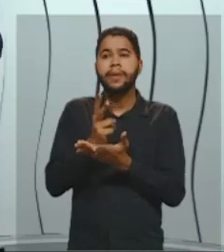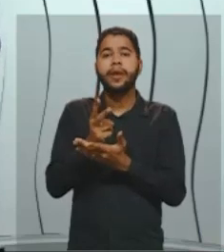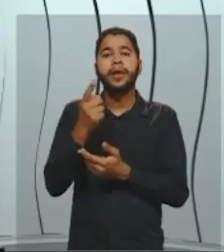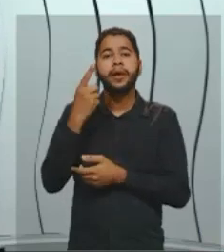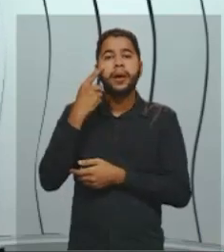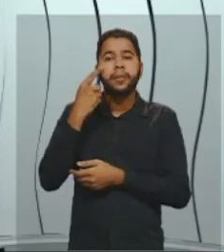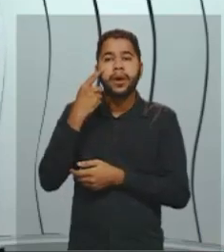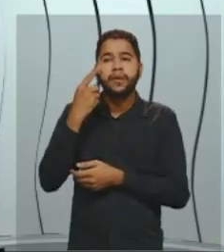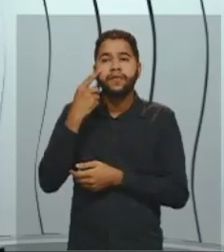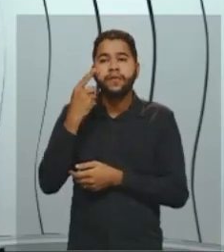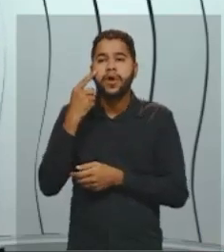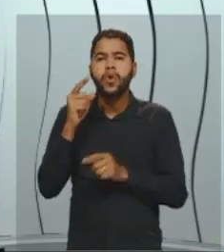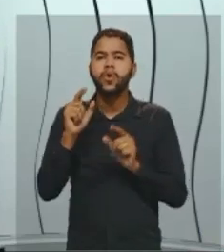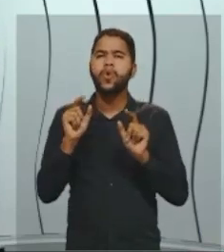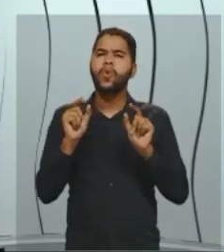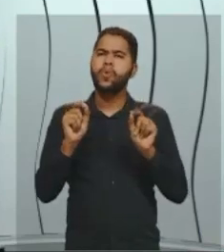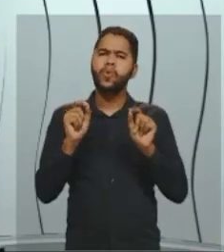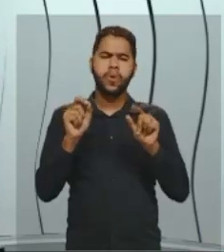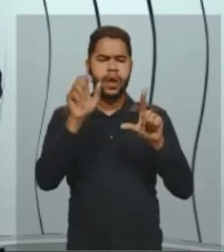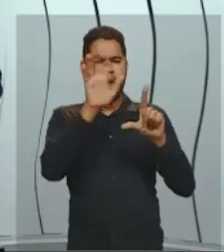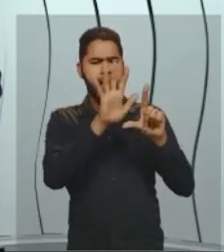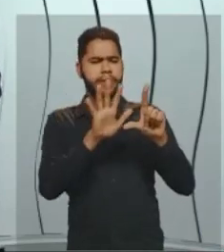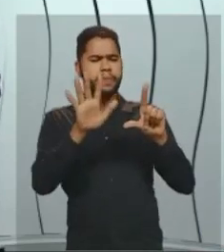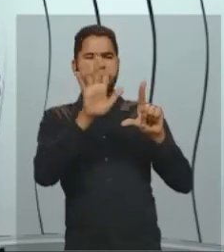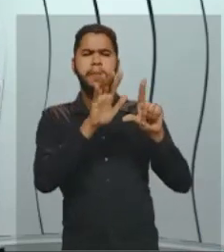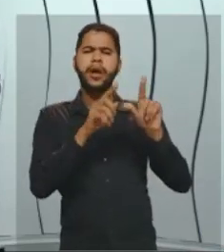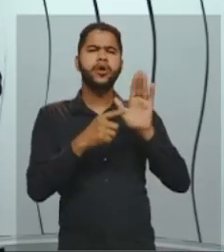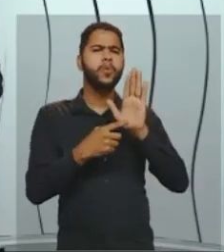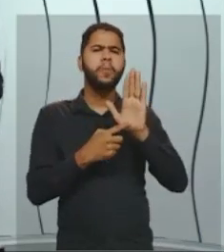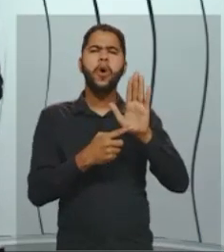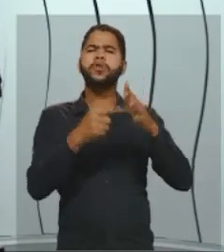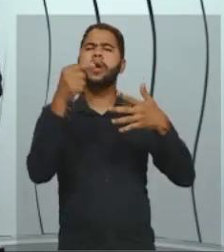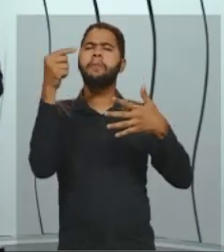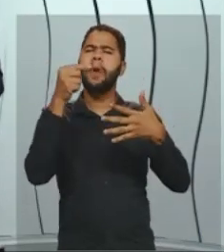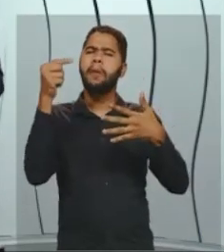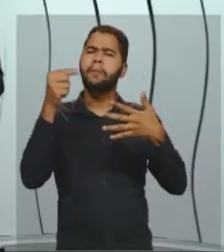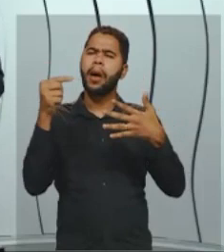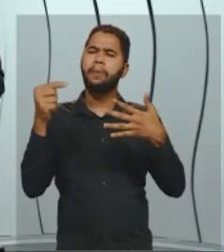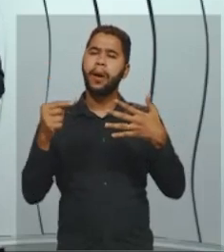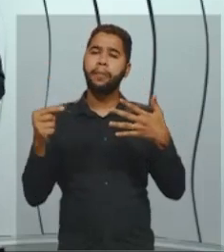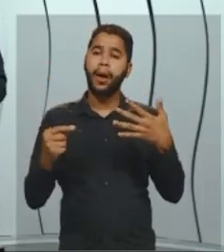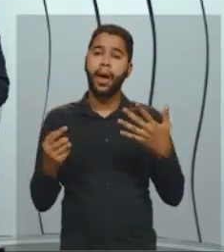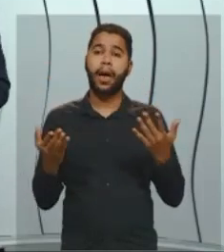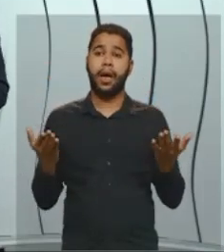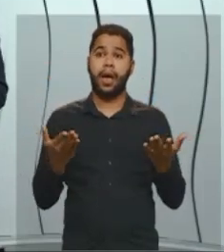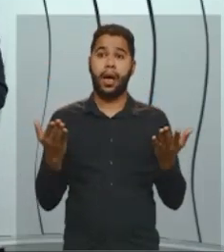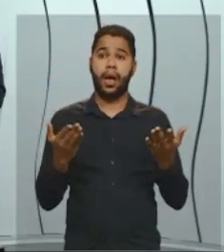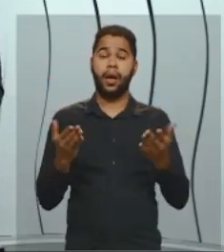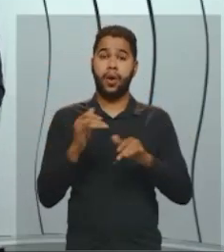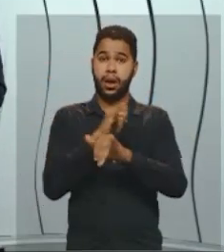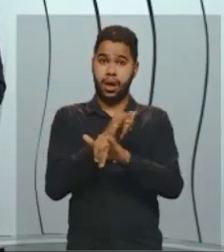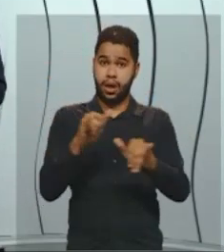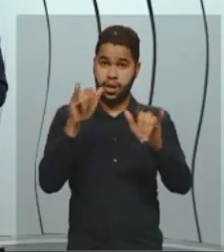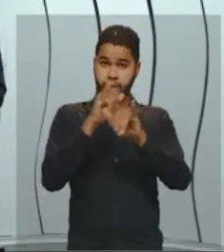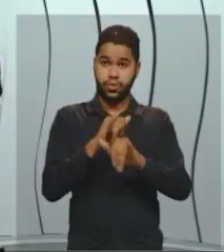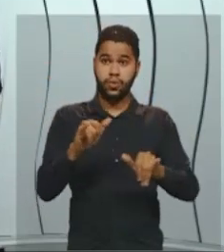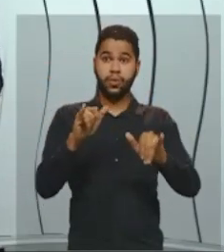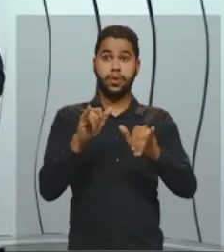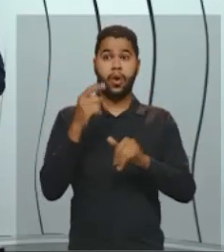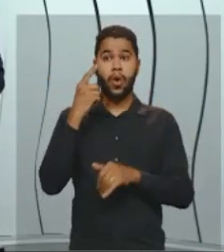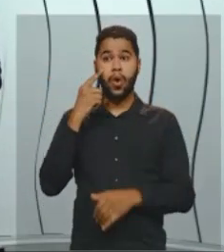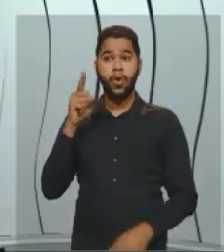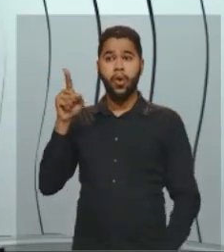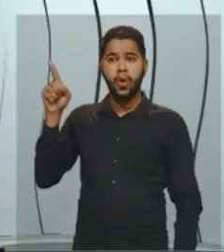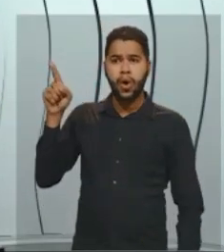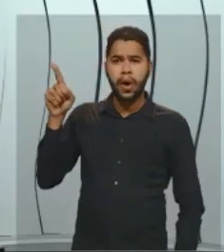o que é a imagem falando. Então, aqui a gente vai pegar anúncios também, só que esse anúncio aqui